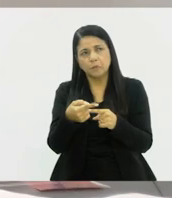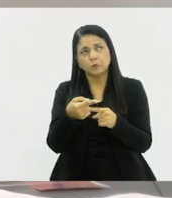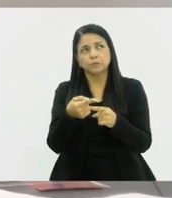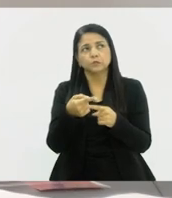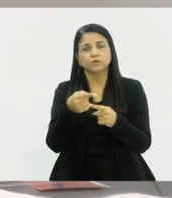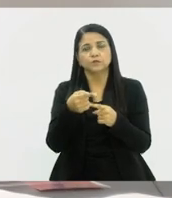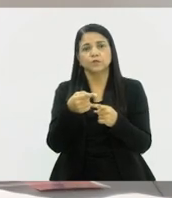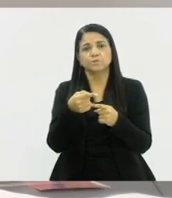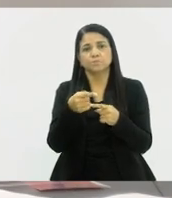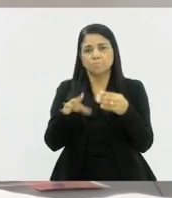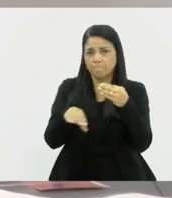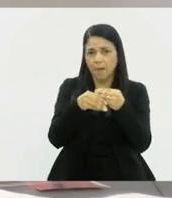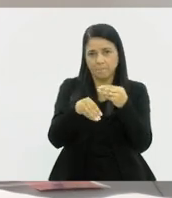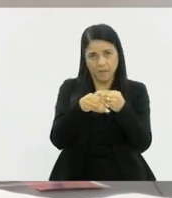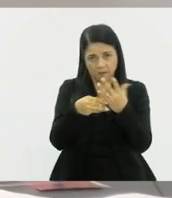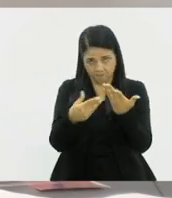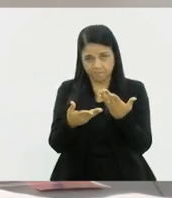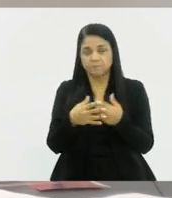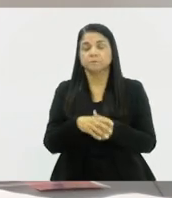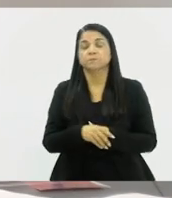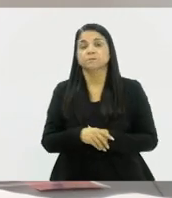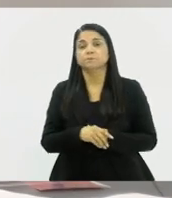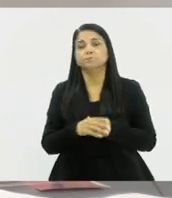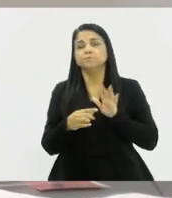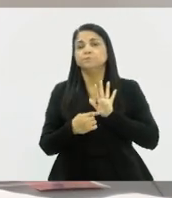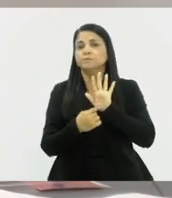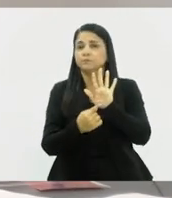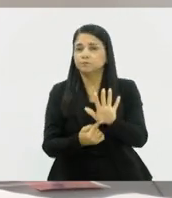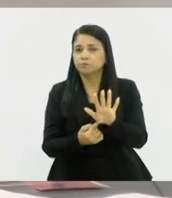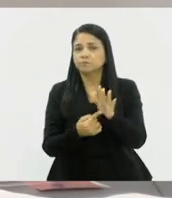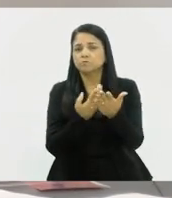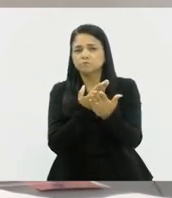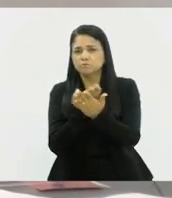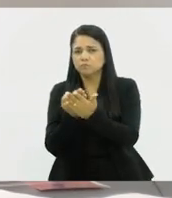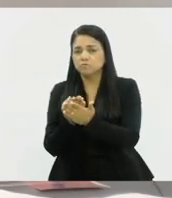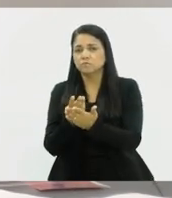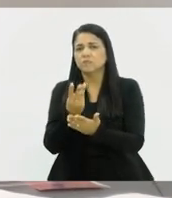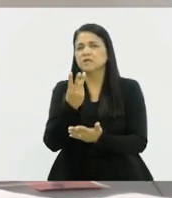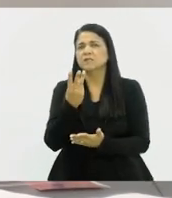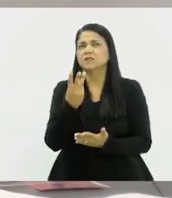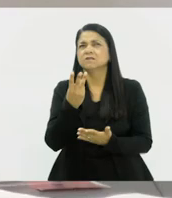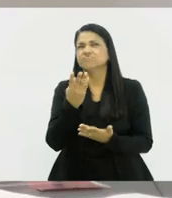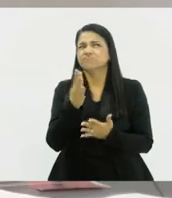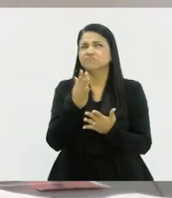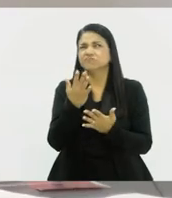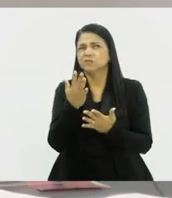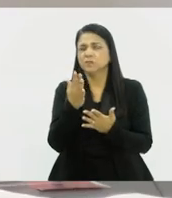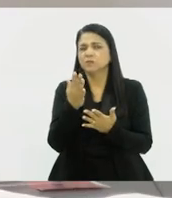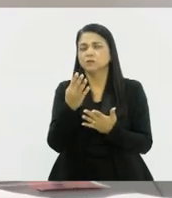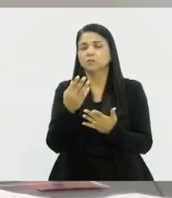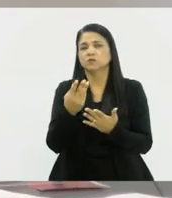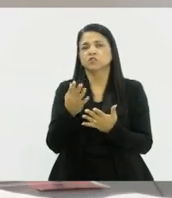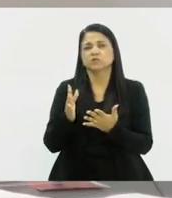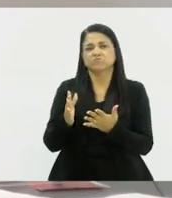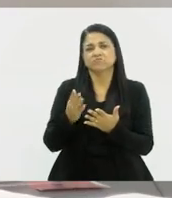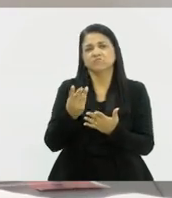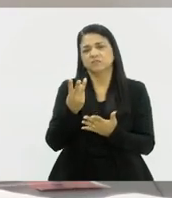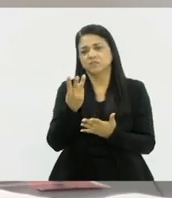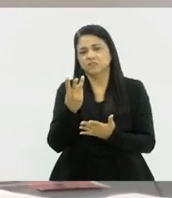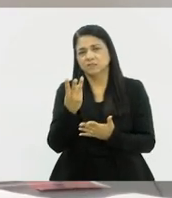não mostrando que eh estudou 3000 eu vou dar um data mink aqui uns